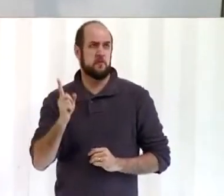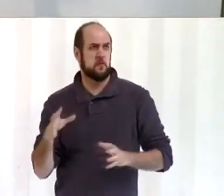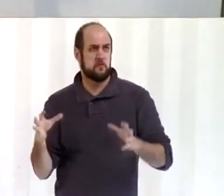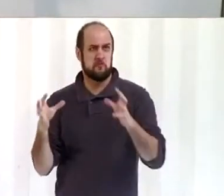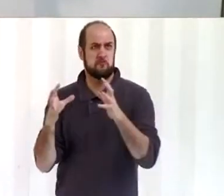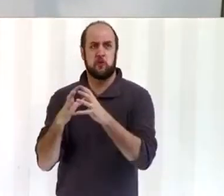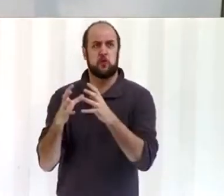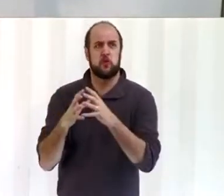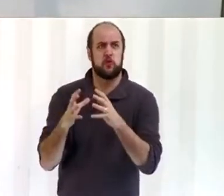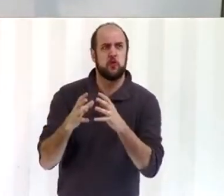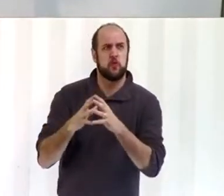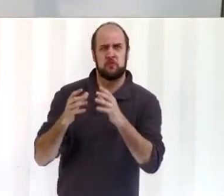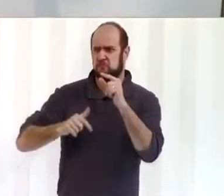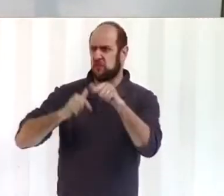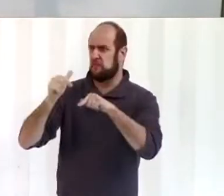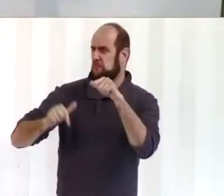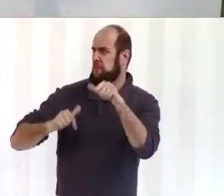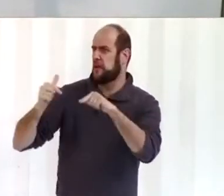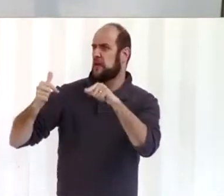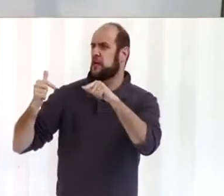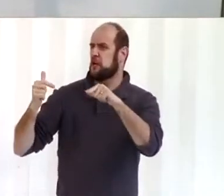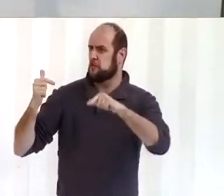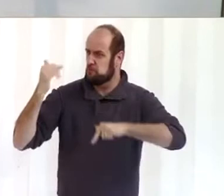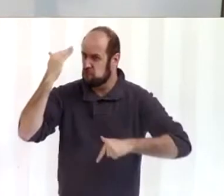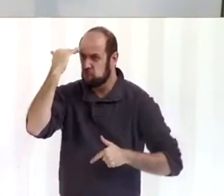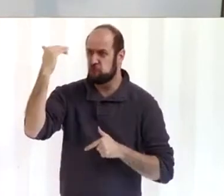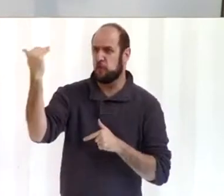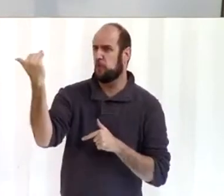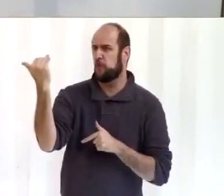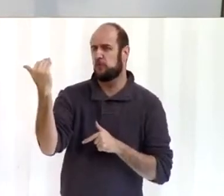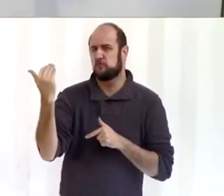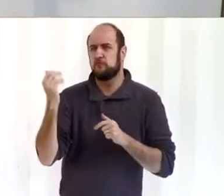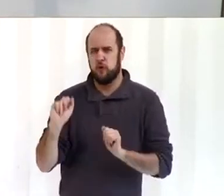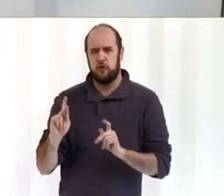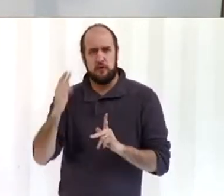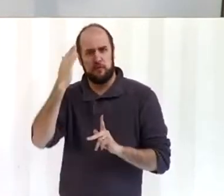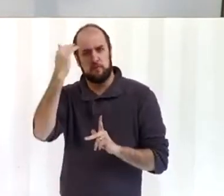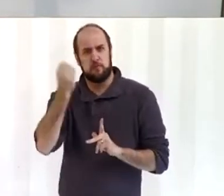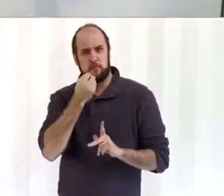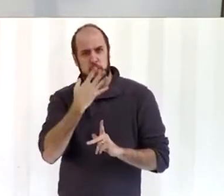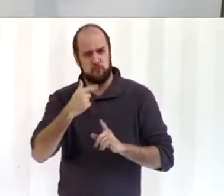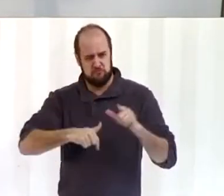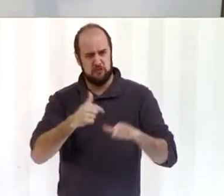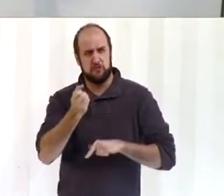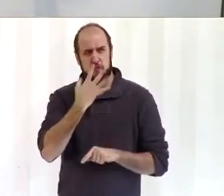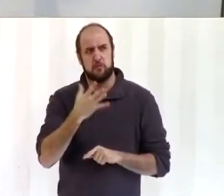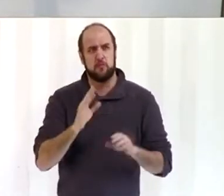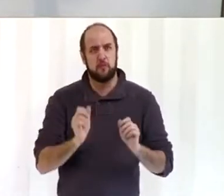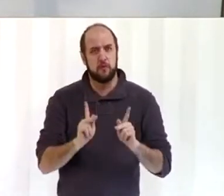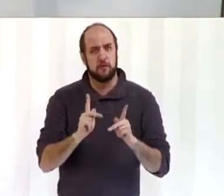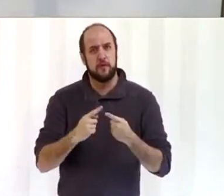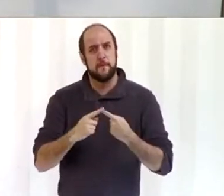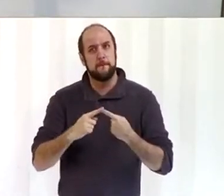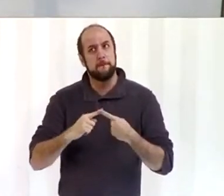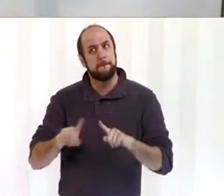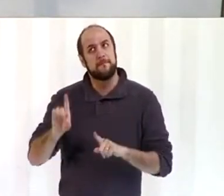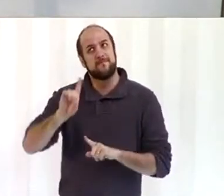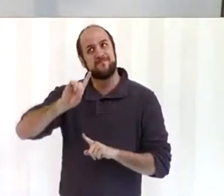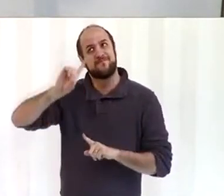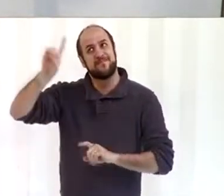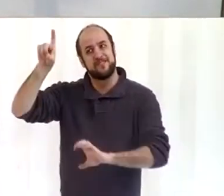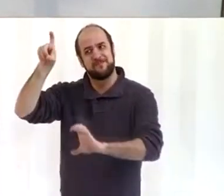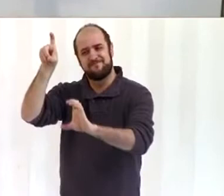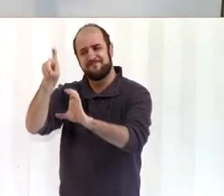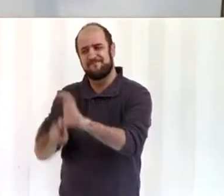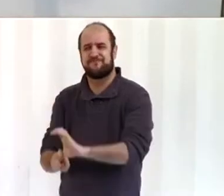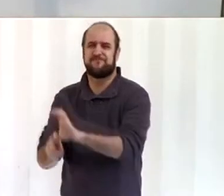gestores, embora eles sejam muito competentes. O que mantém é um Deus que faz flutuar machado, inclusive